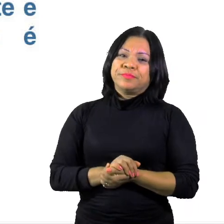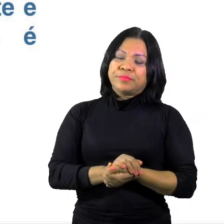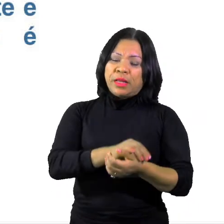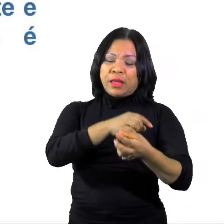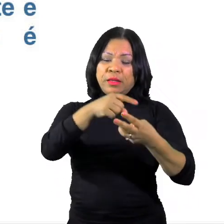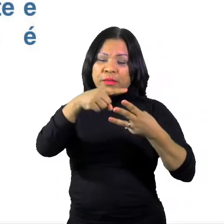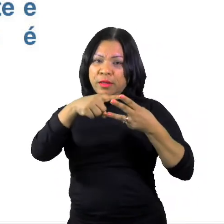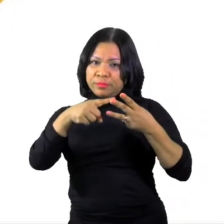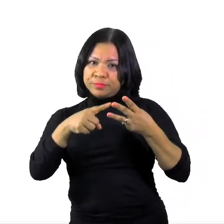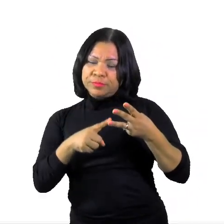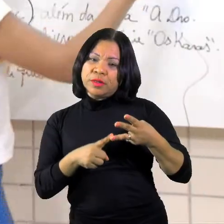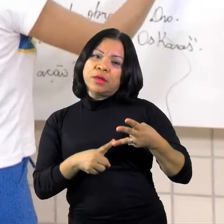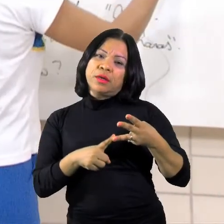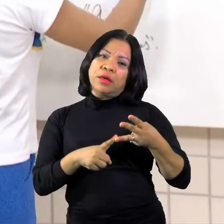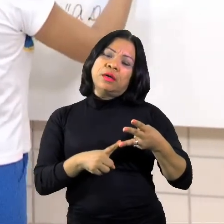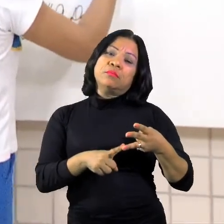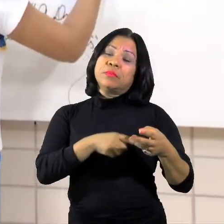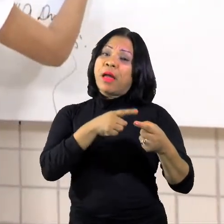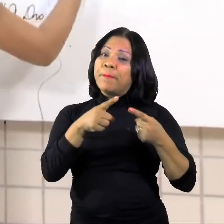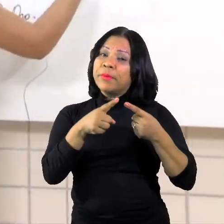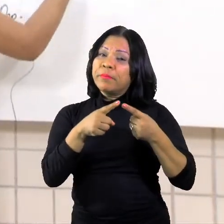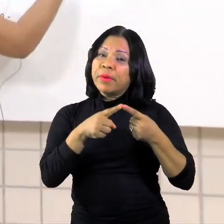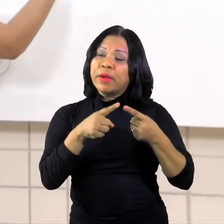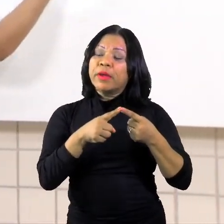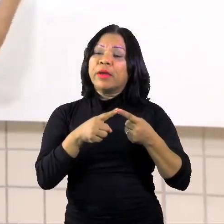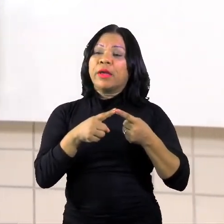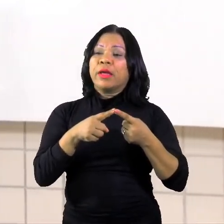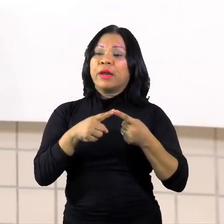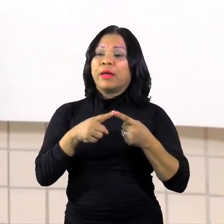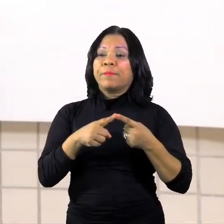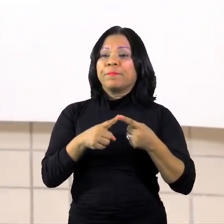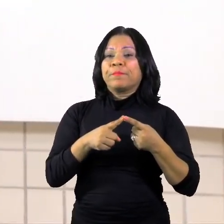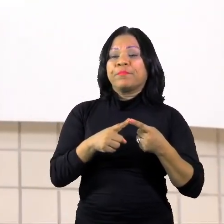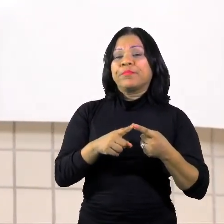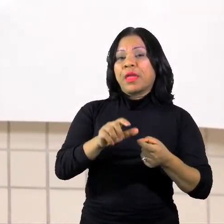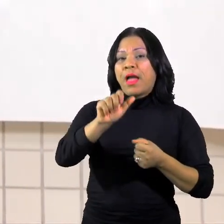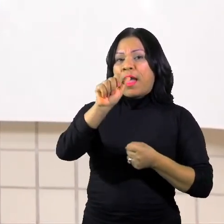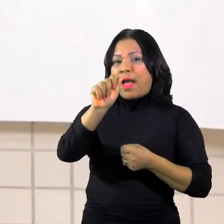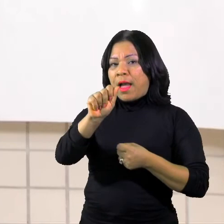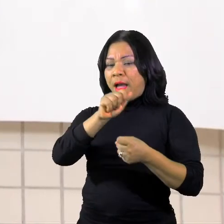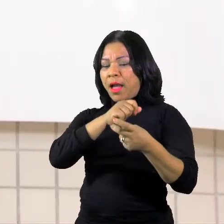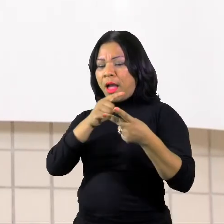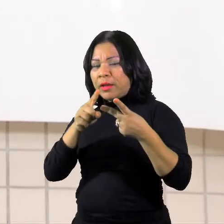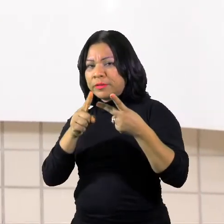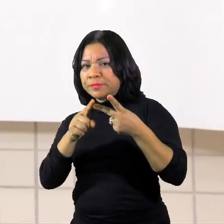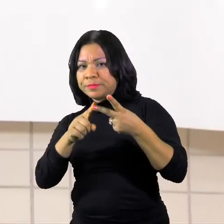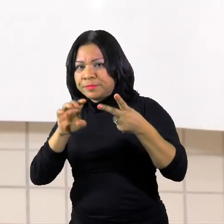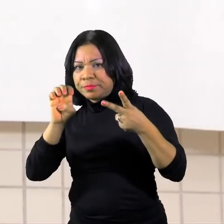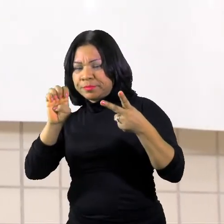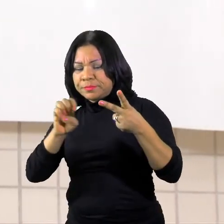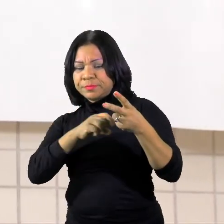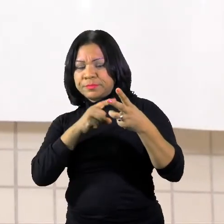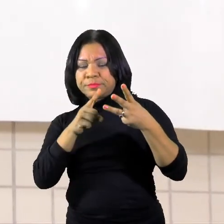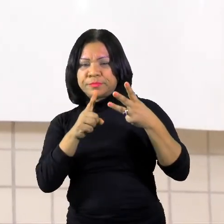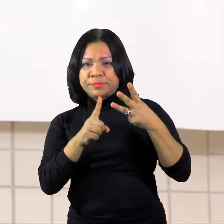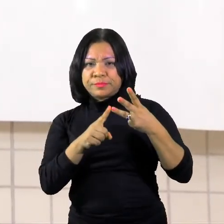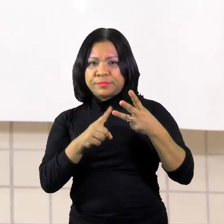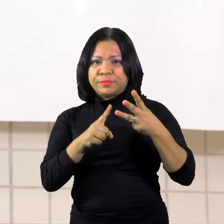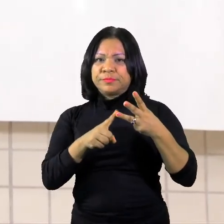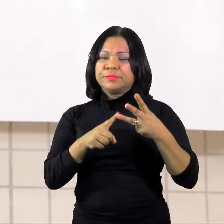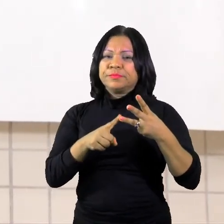conjugações também. Primeira conjugação, ar. Segunda conjugação, e